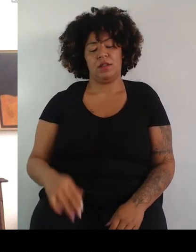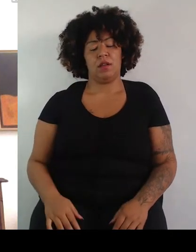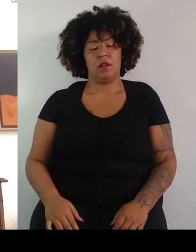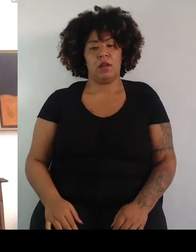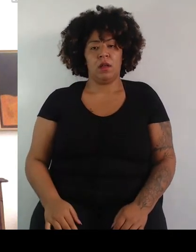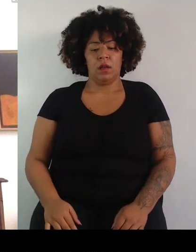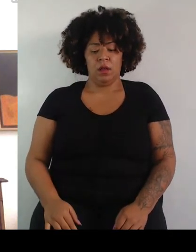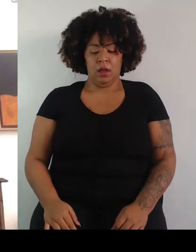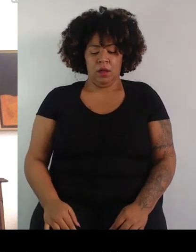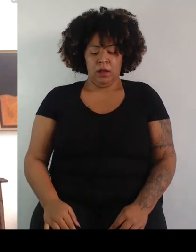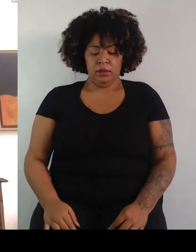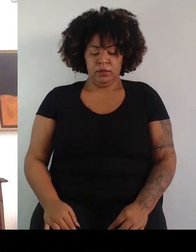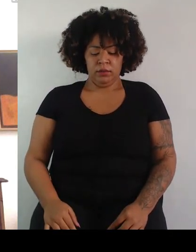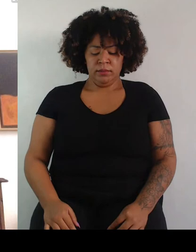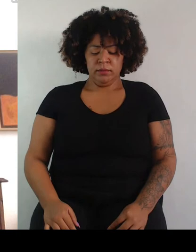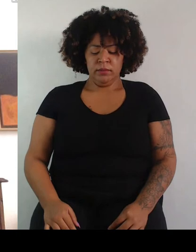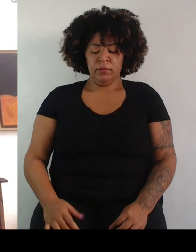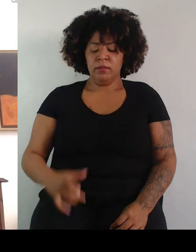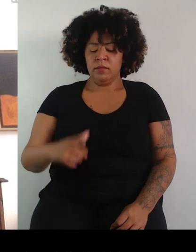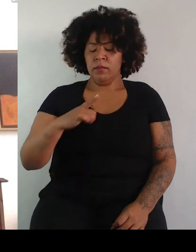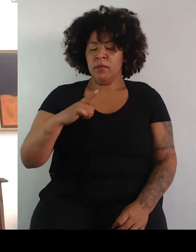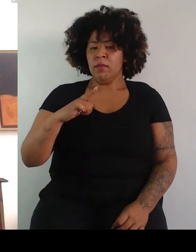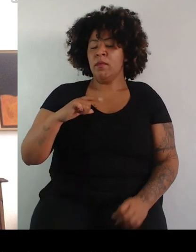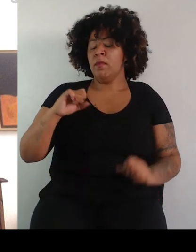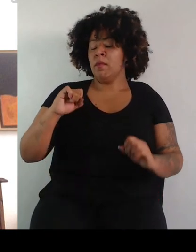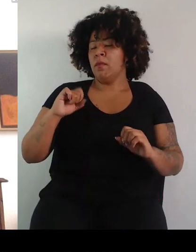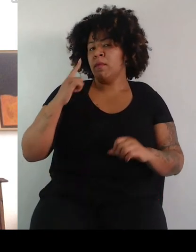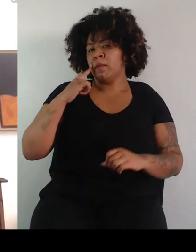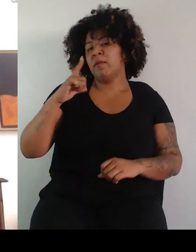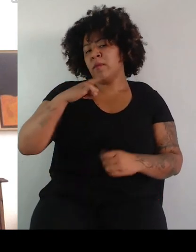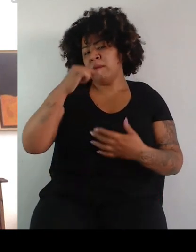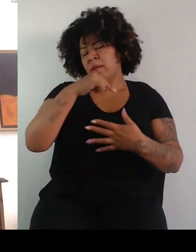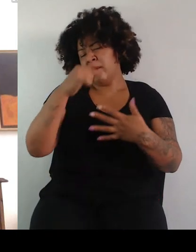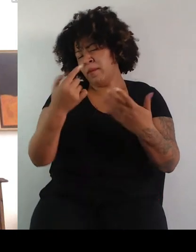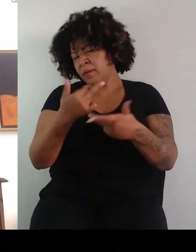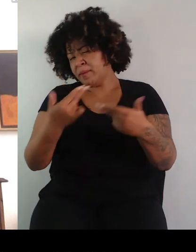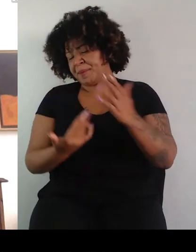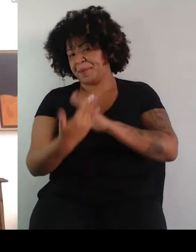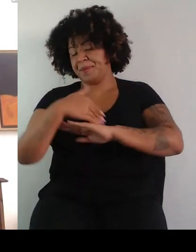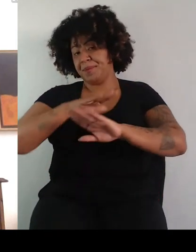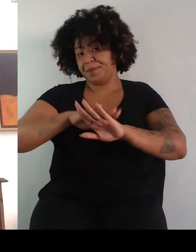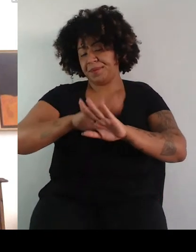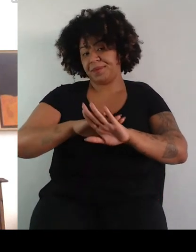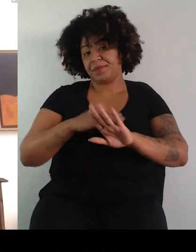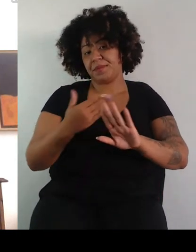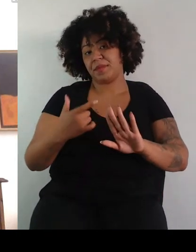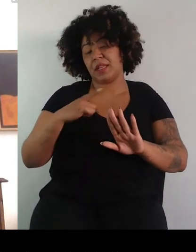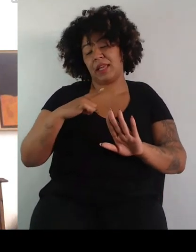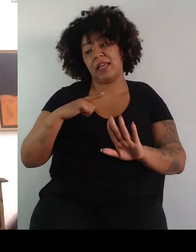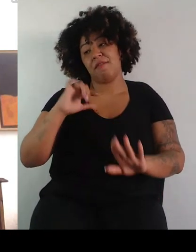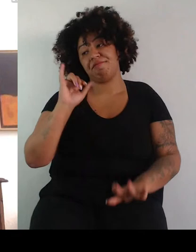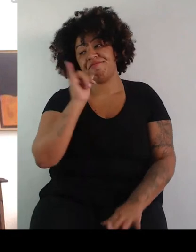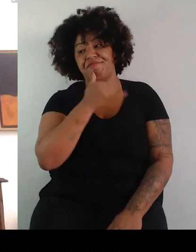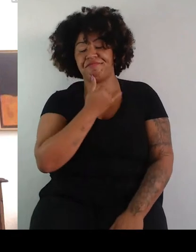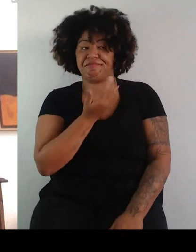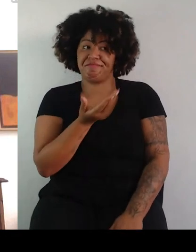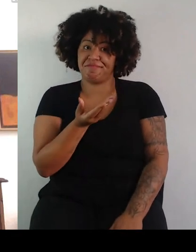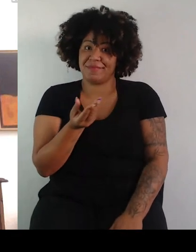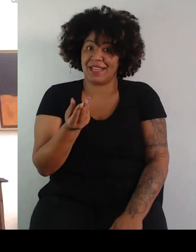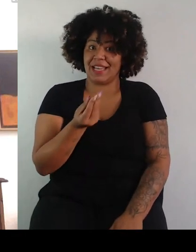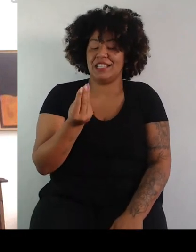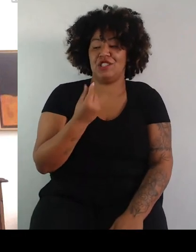Claro trago muitas citações no livro Felizmente eu tenho uma memória excelente de histórias